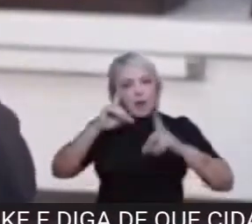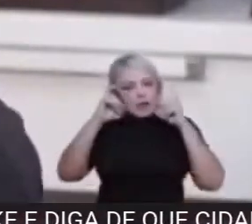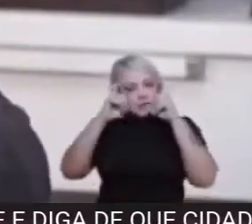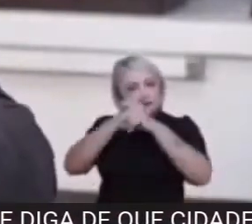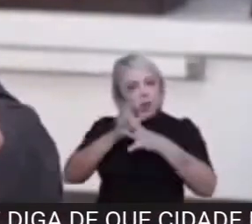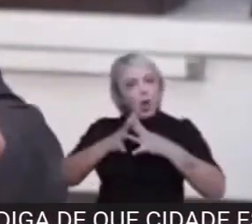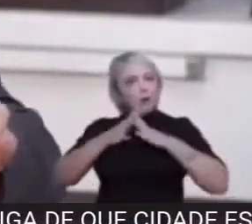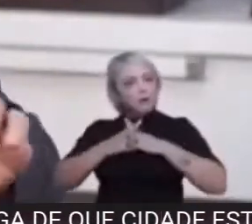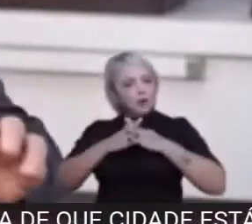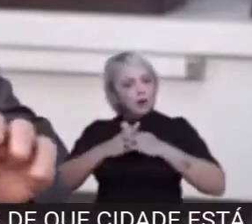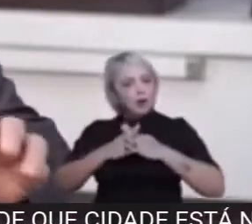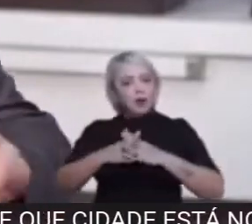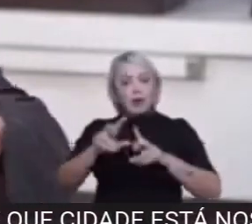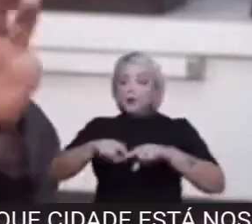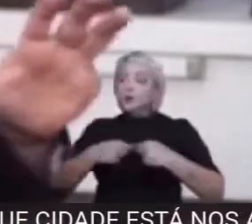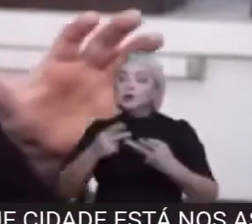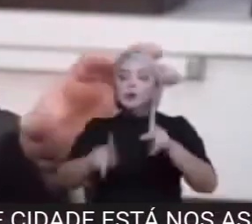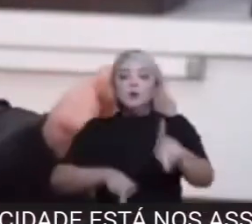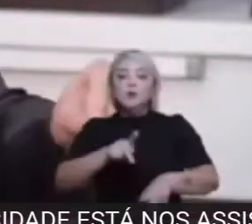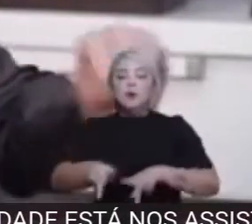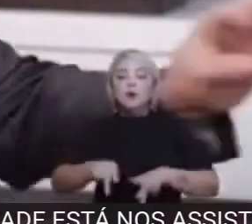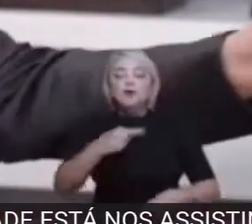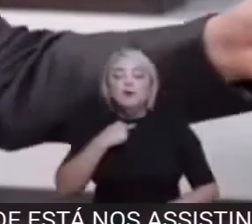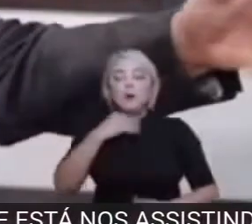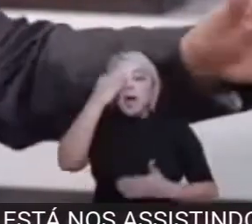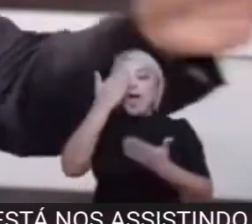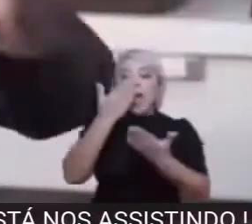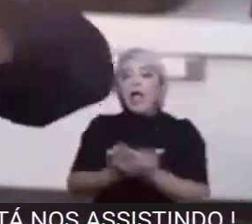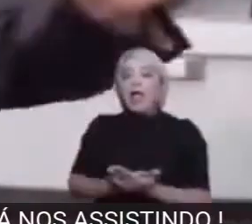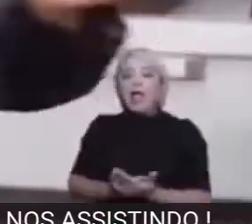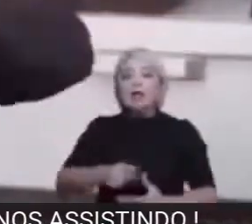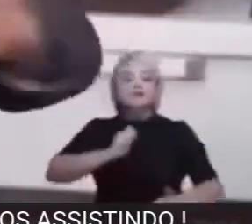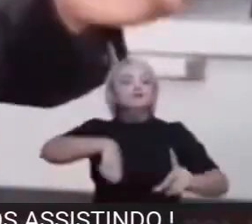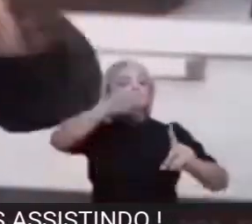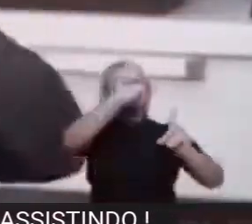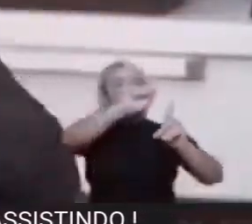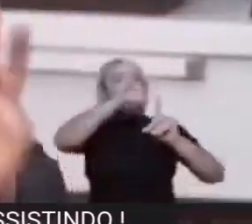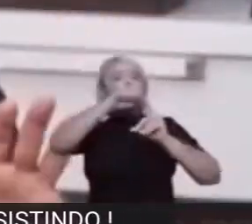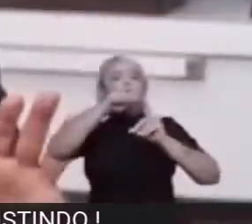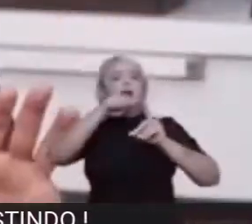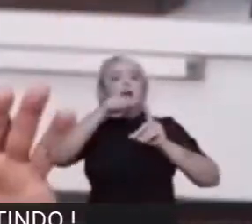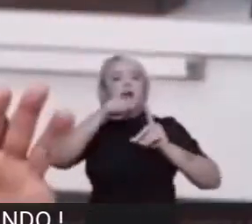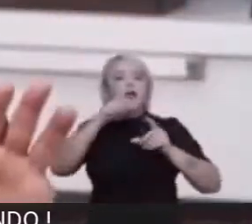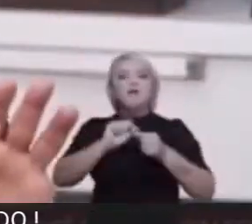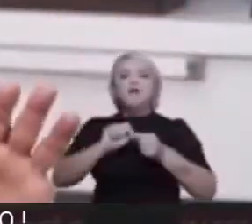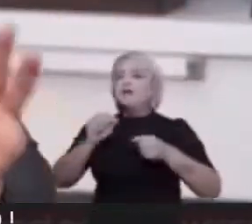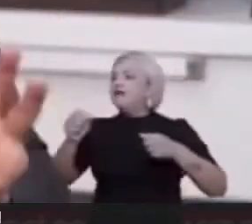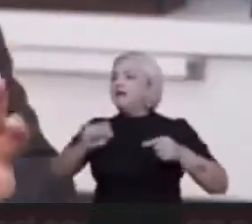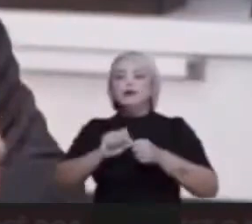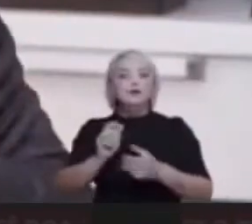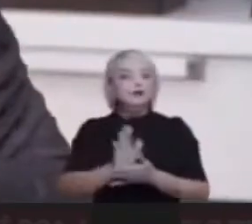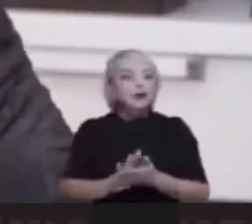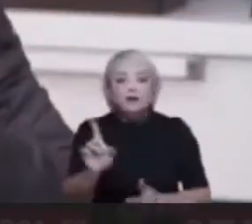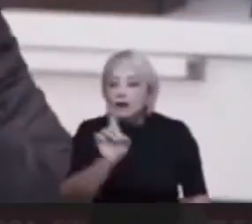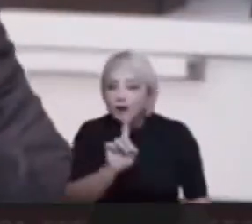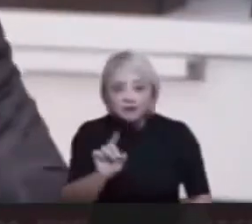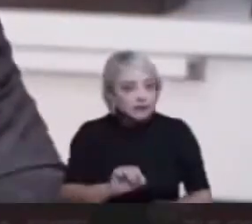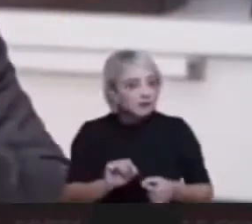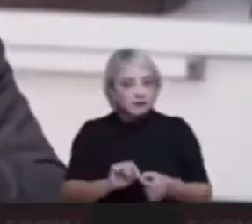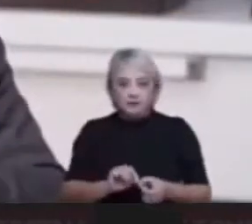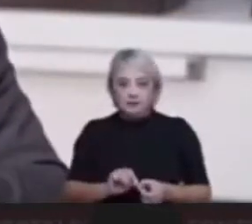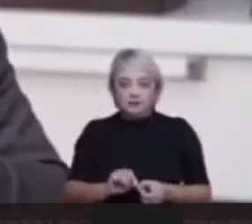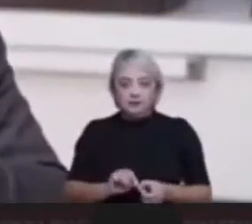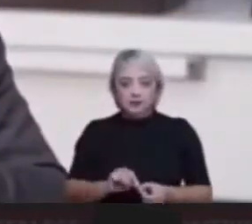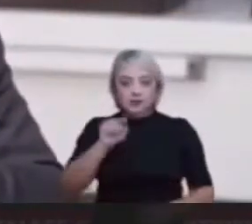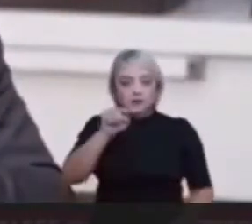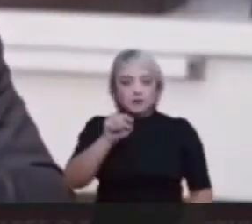povo não pode acreditar, sabe, em mágico. Pessoas que chegam e falam, não, eu vou fazer isso, fazer isso, fazer isso. Não vai fazer. É o seguinte, você não